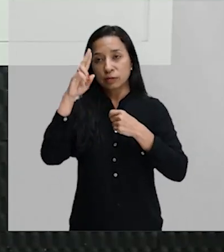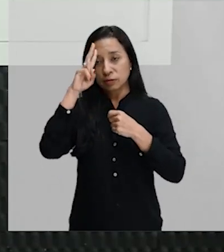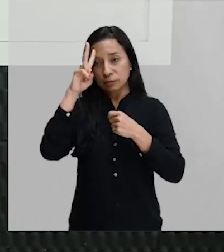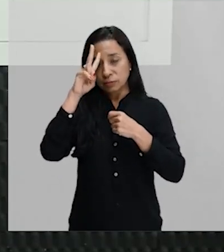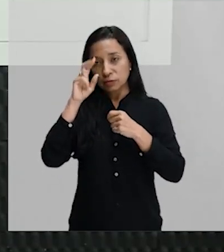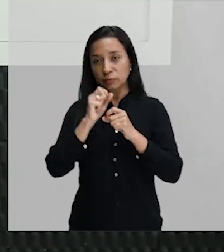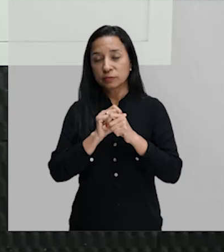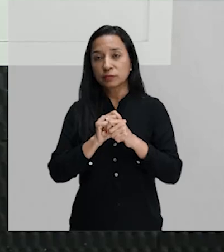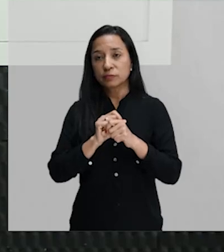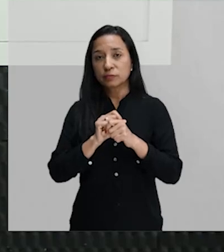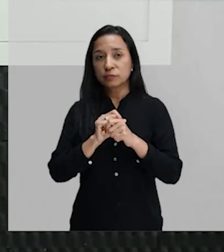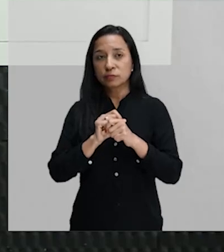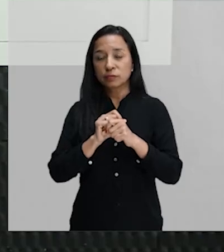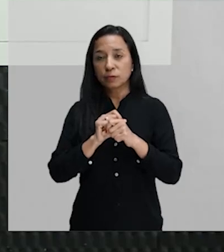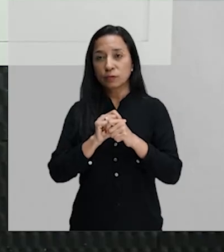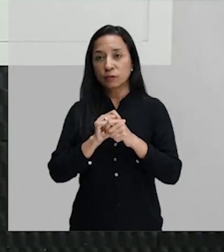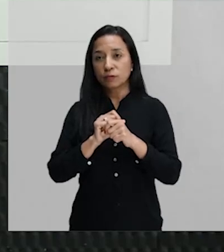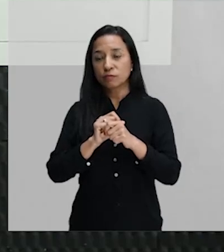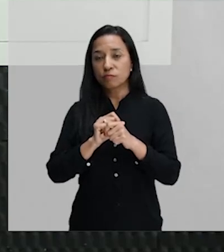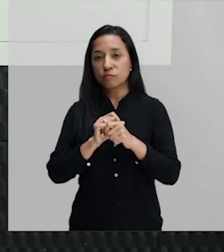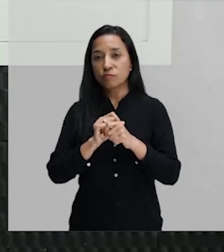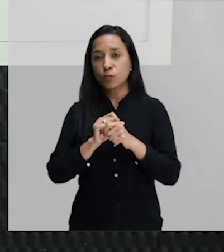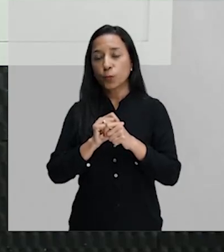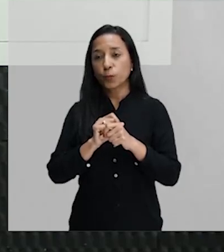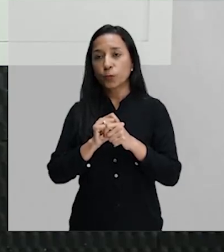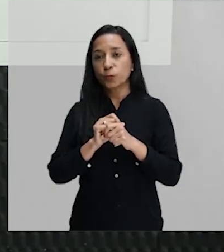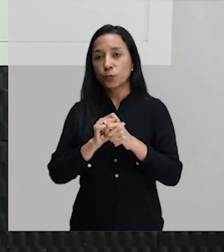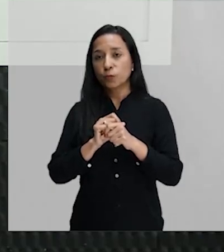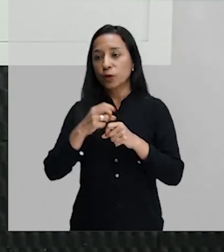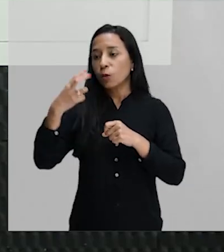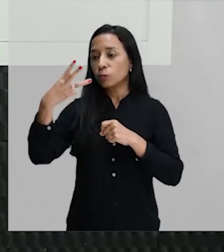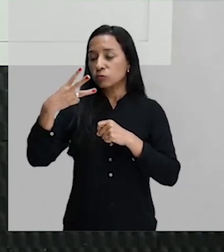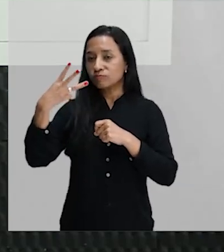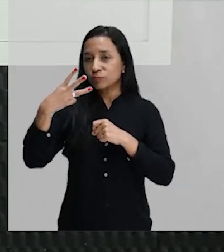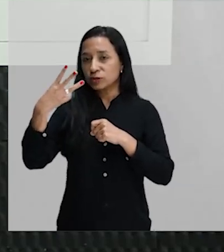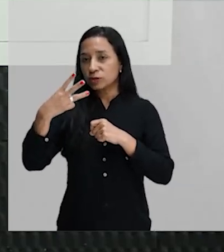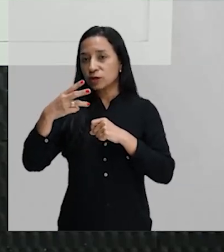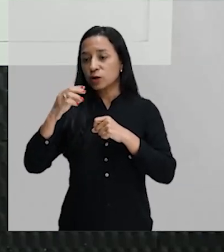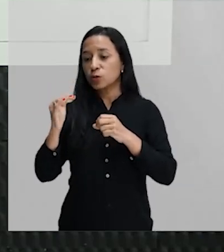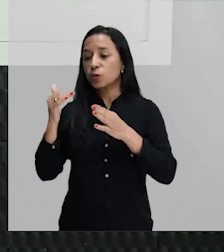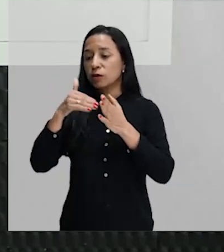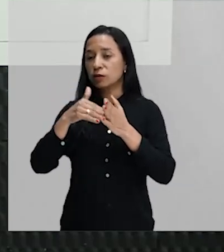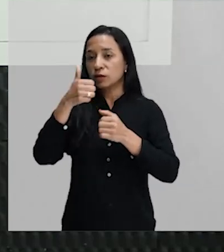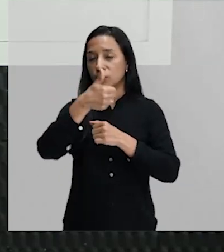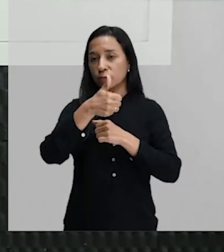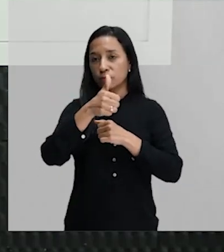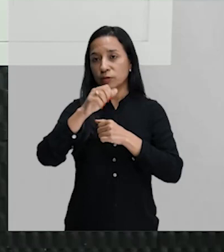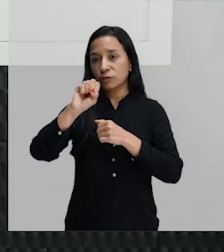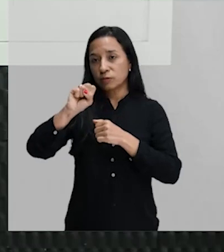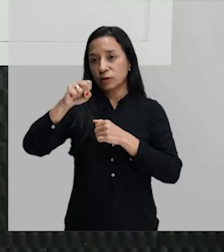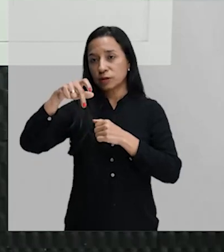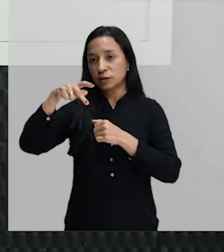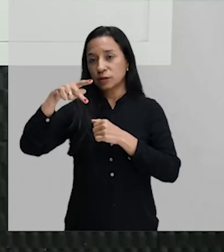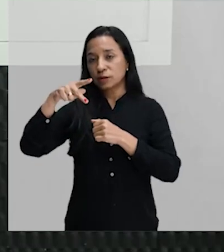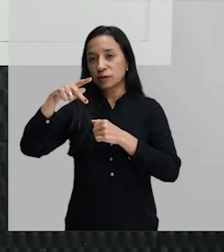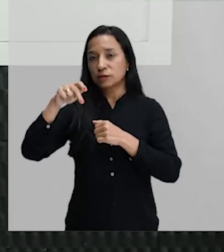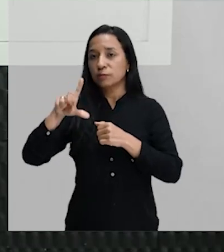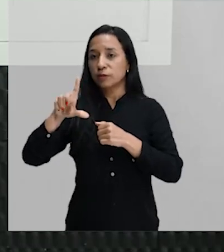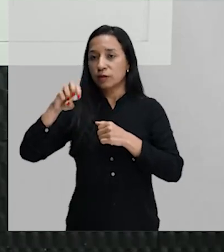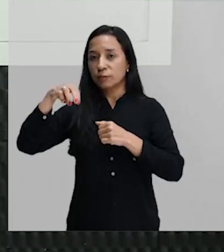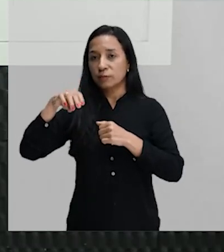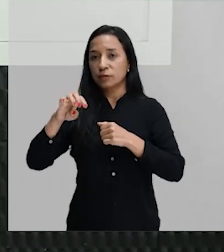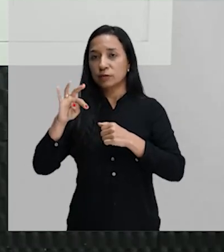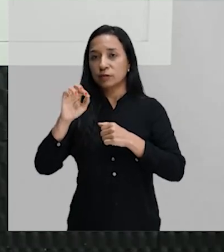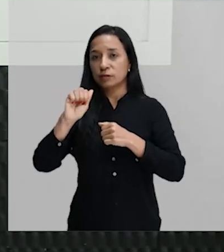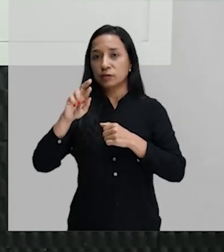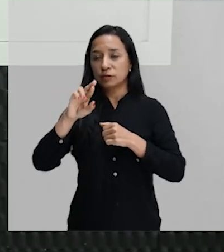Do quarto, eu trabalho com arcos replementares. Do terceiro para o primeiro, arcos explementares. E